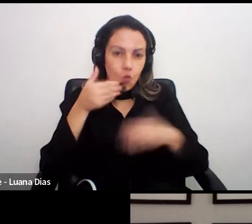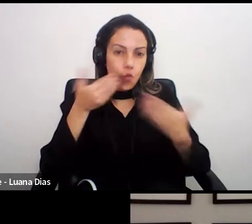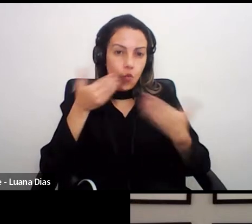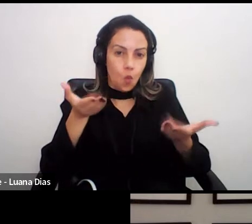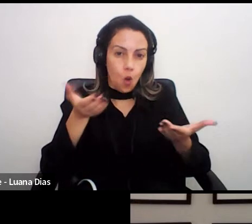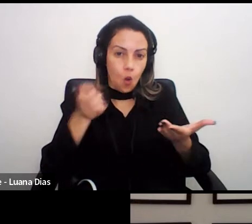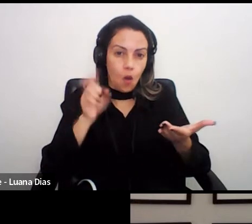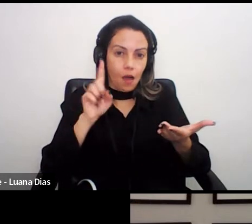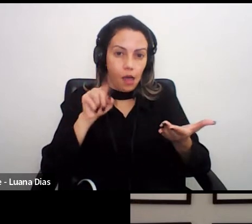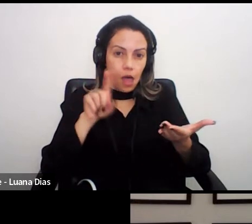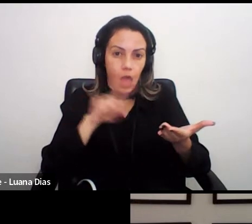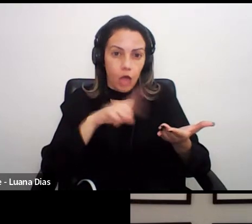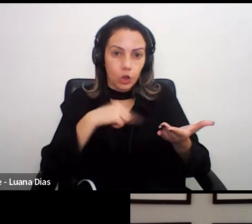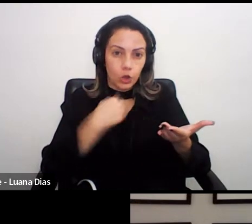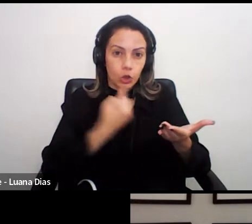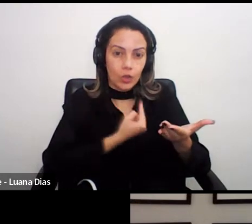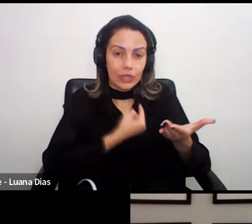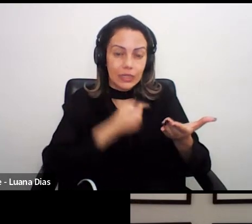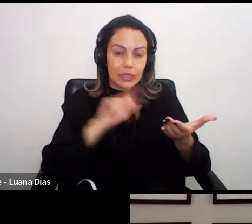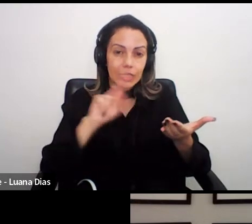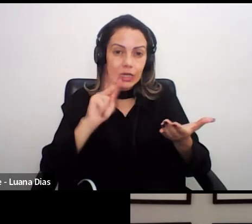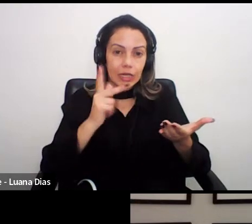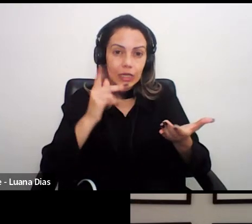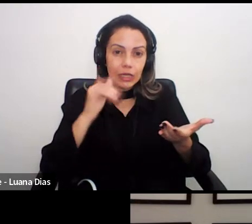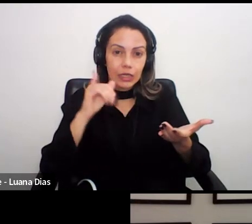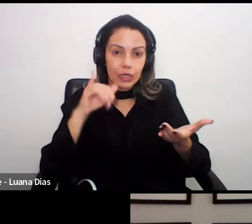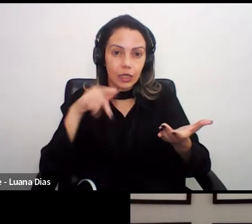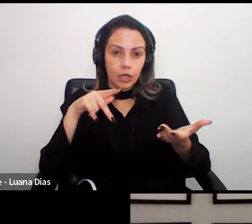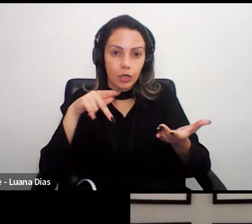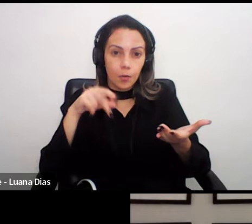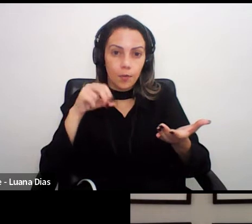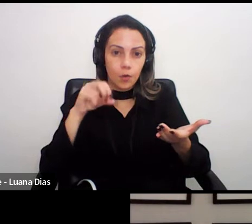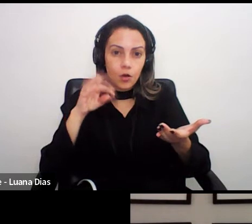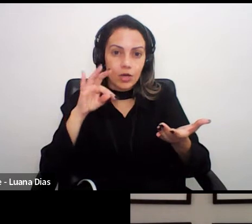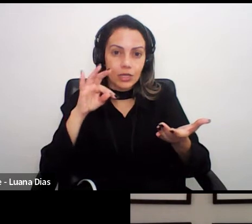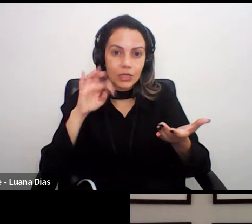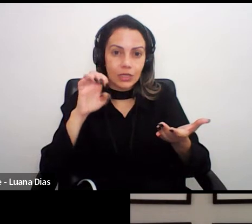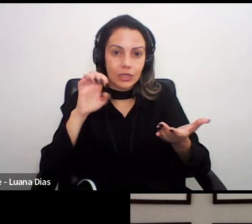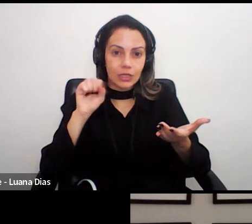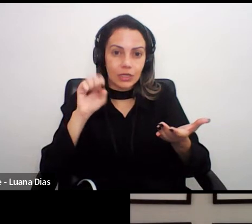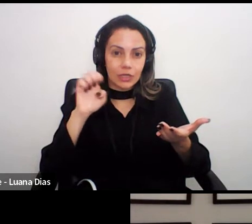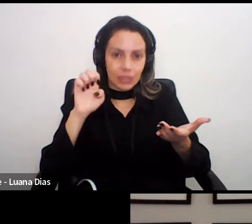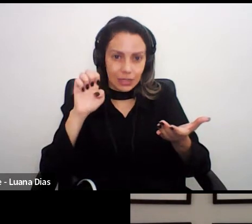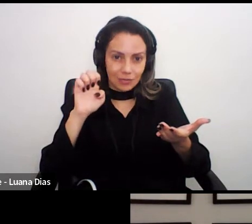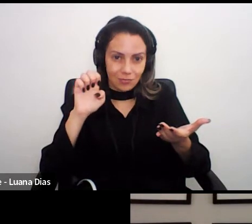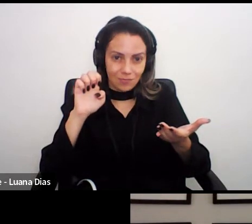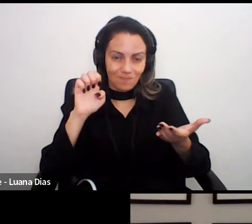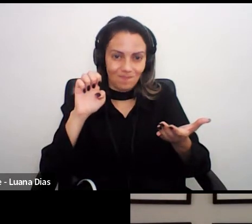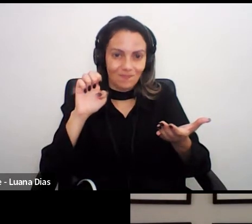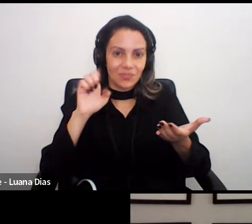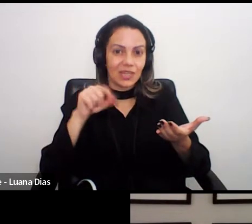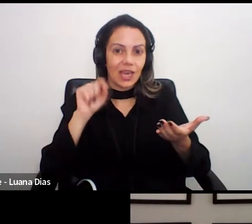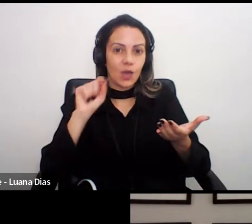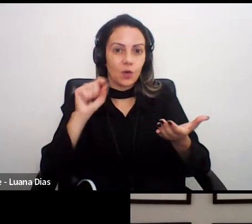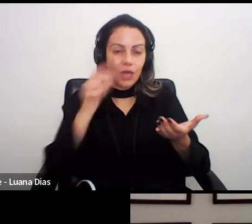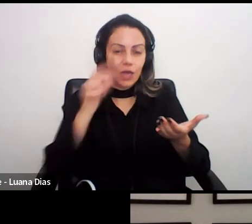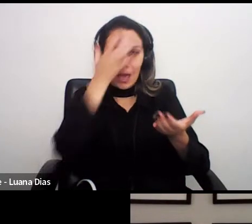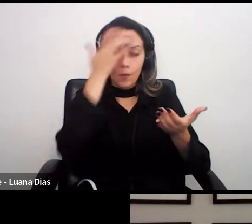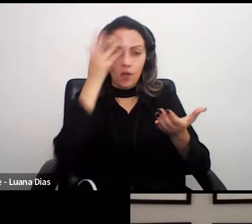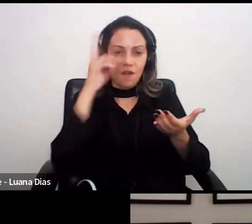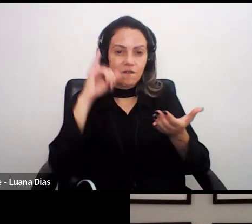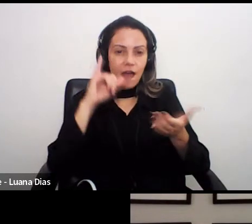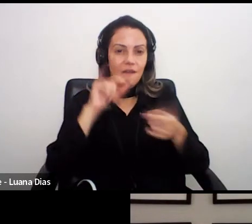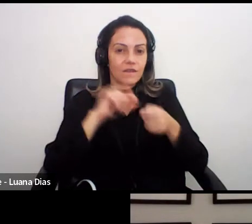nossa hipótese, que é a grande questão sempre nas pesquisas científicas, quando você vai a campo, né? Qual será